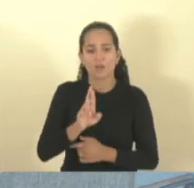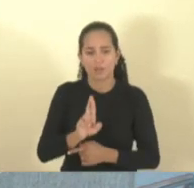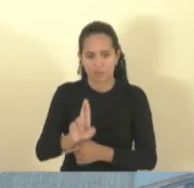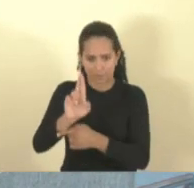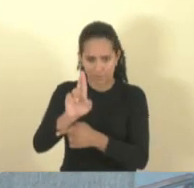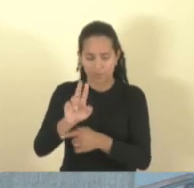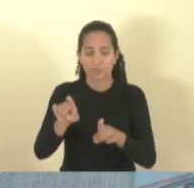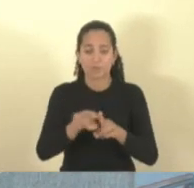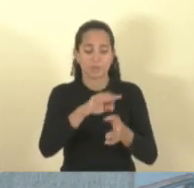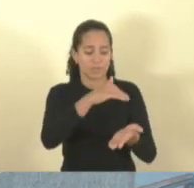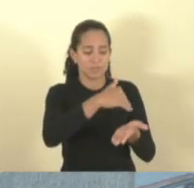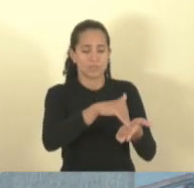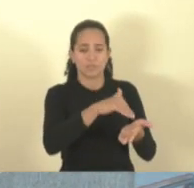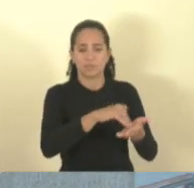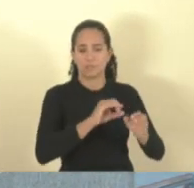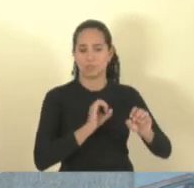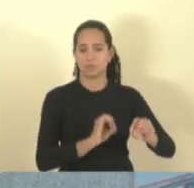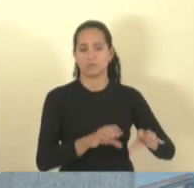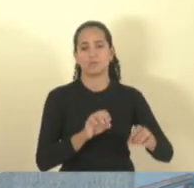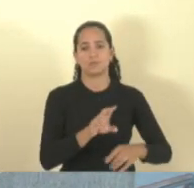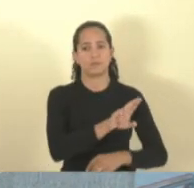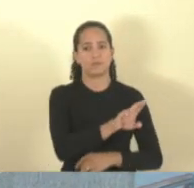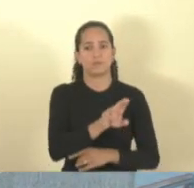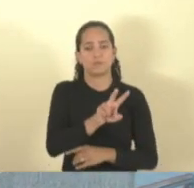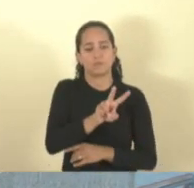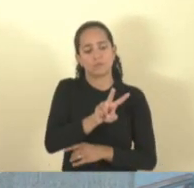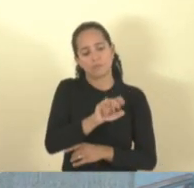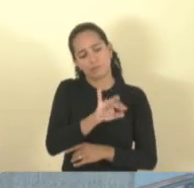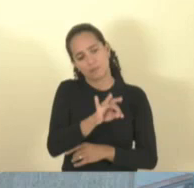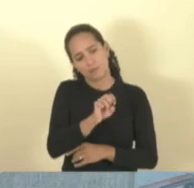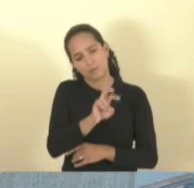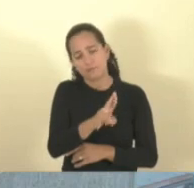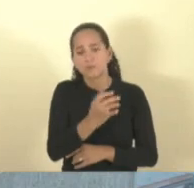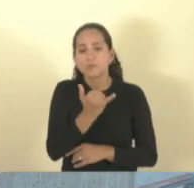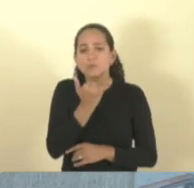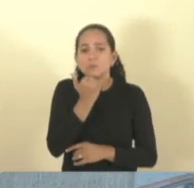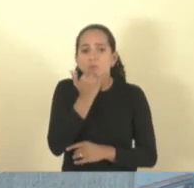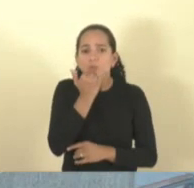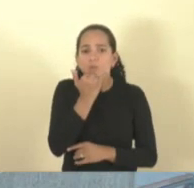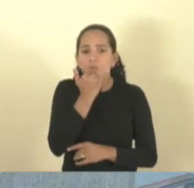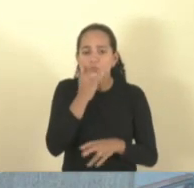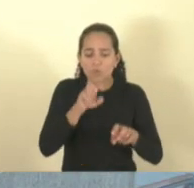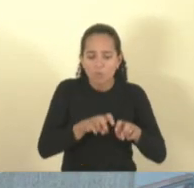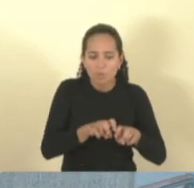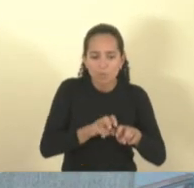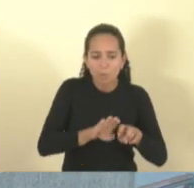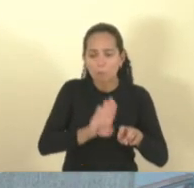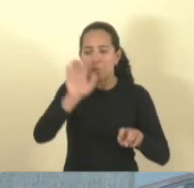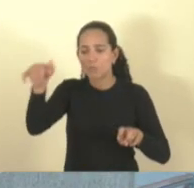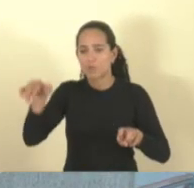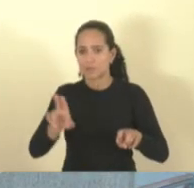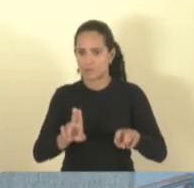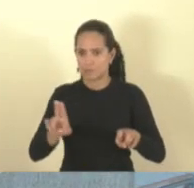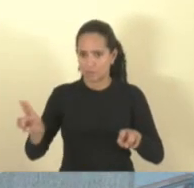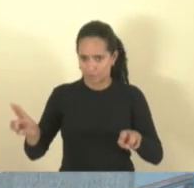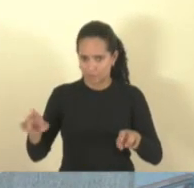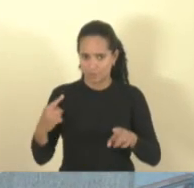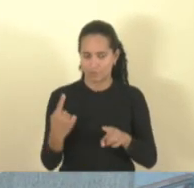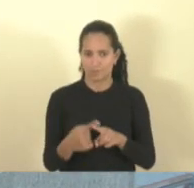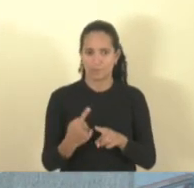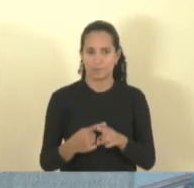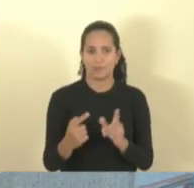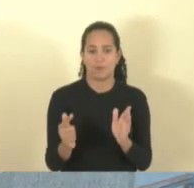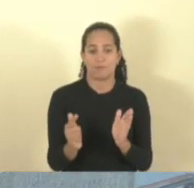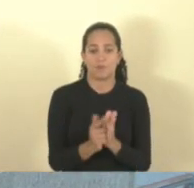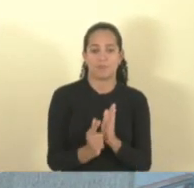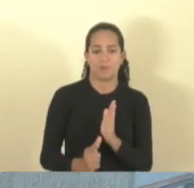nosso secretário de Educação, Vitor. Desculpa, Vitor, te pulei aqui, mas é porque não chegou o